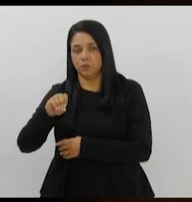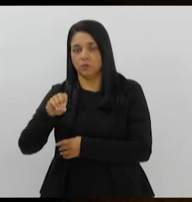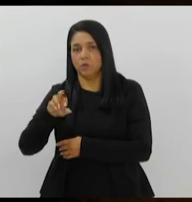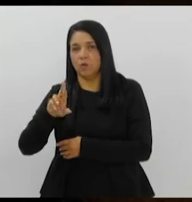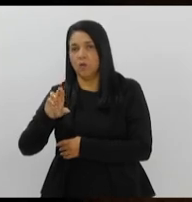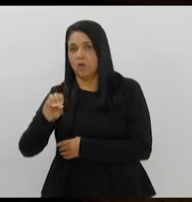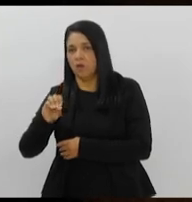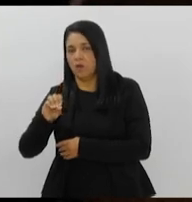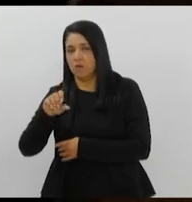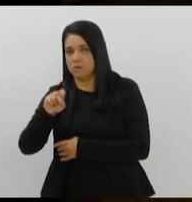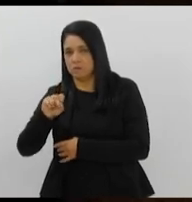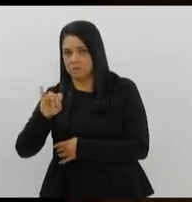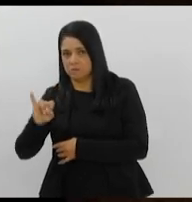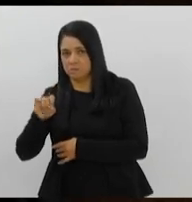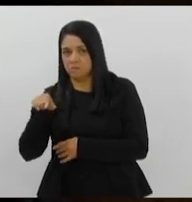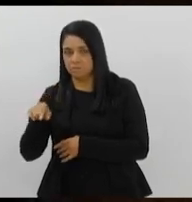área